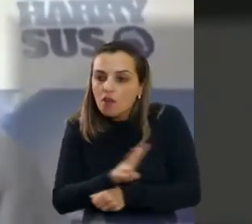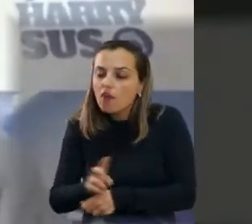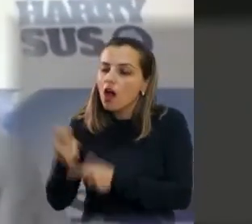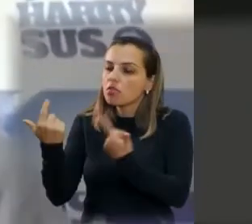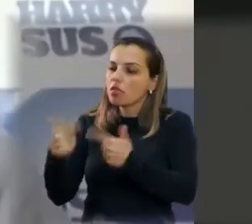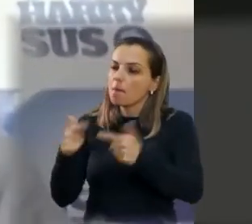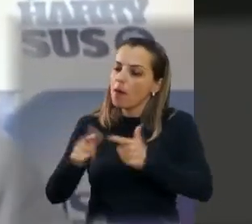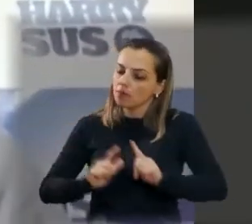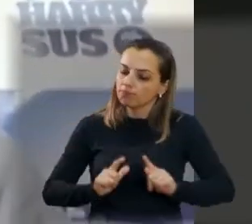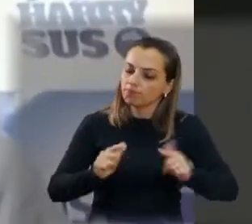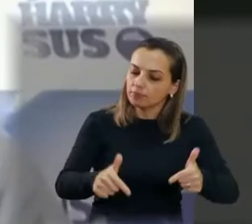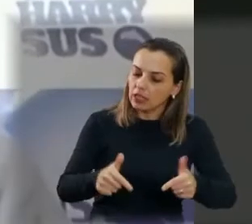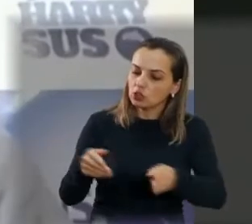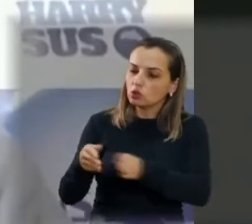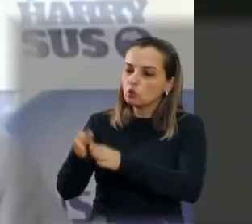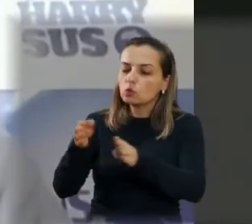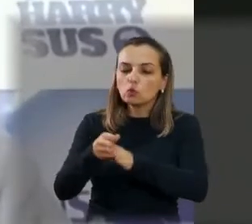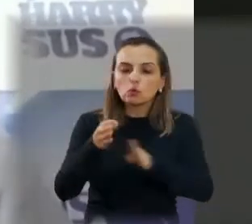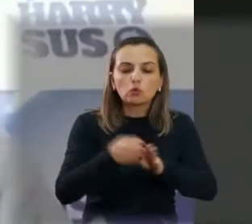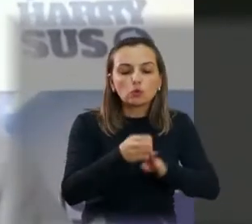atuante, orientando.